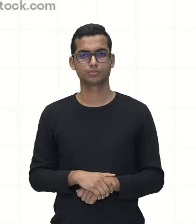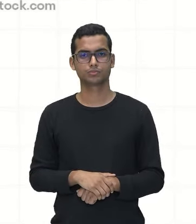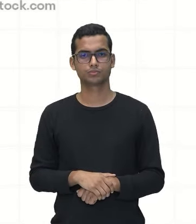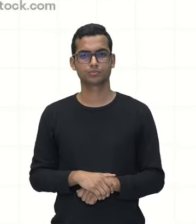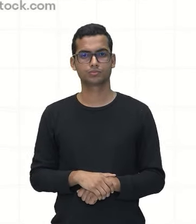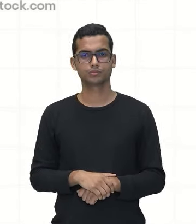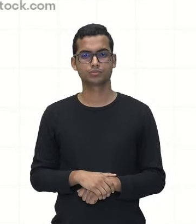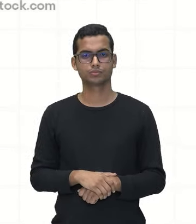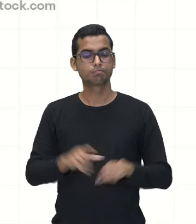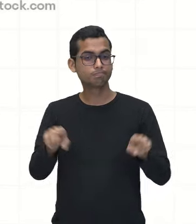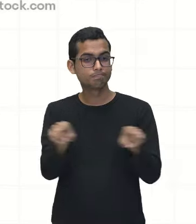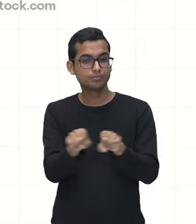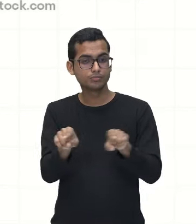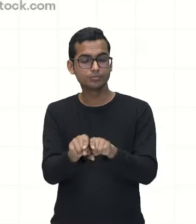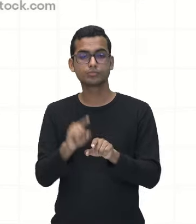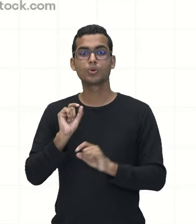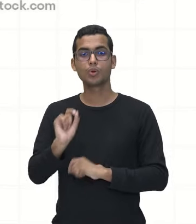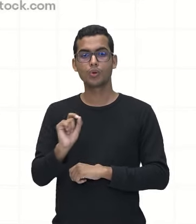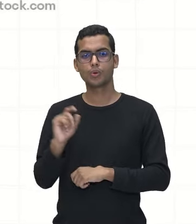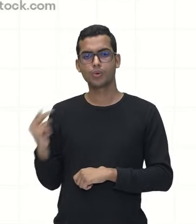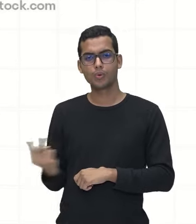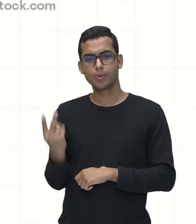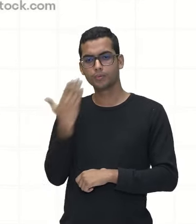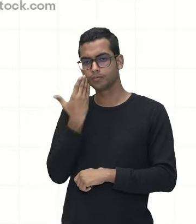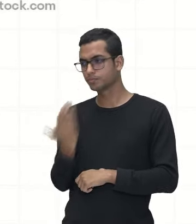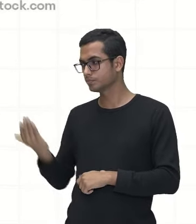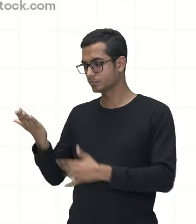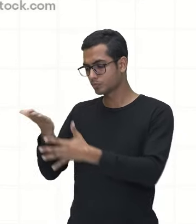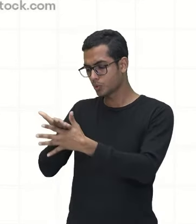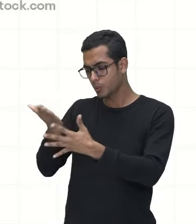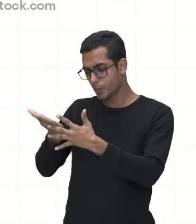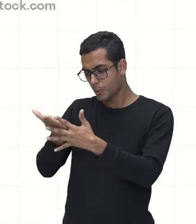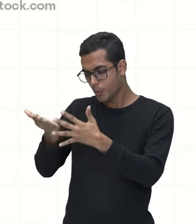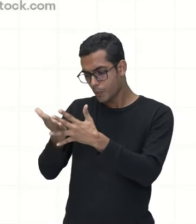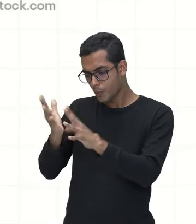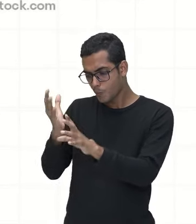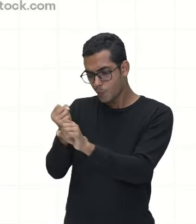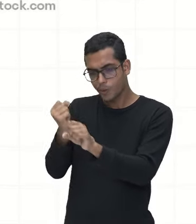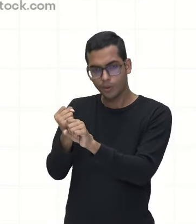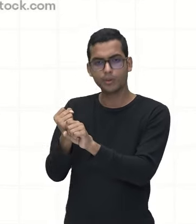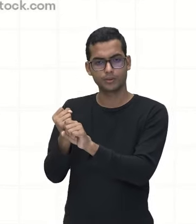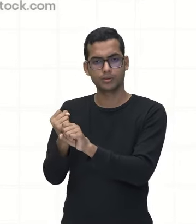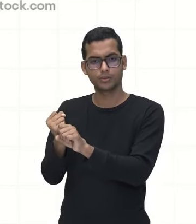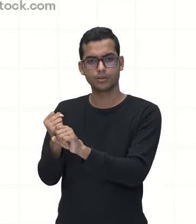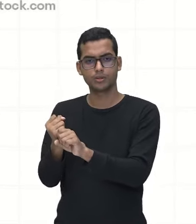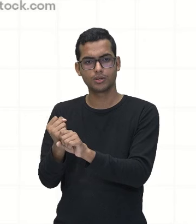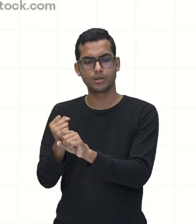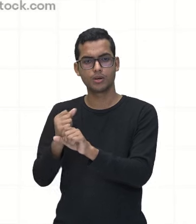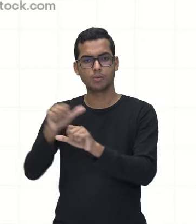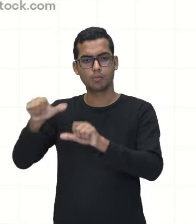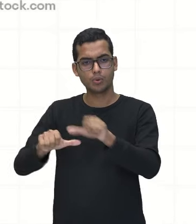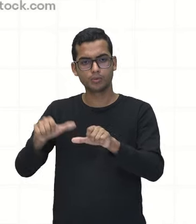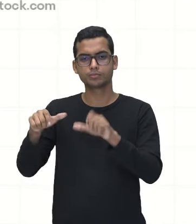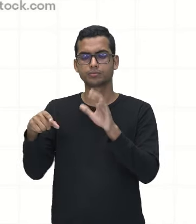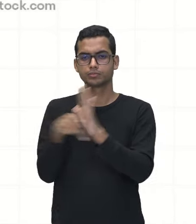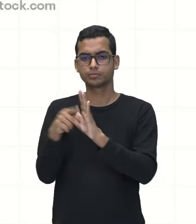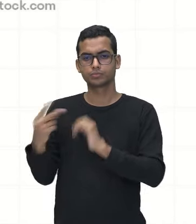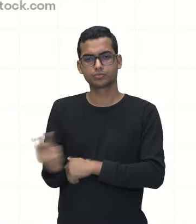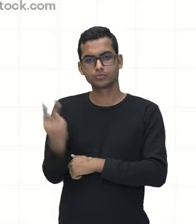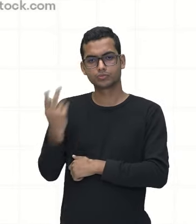ó, o valor das parcelas, da soma dessas parcelas, feito o arredondamento, né, esse